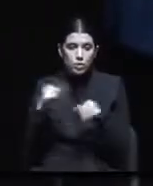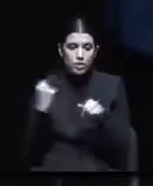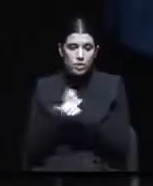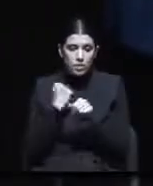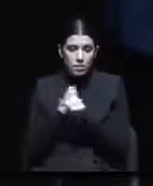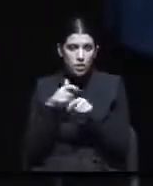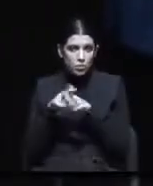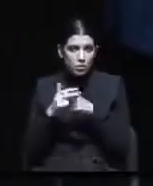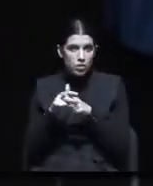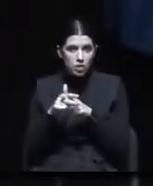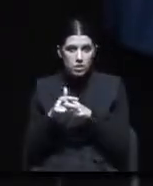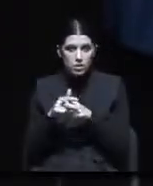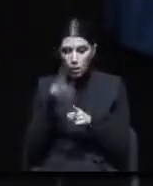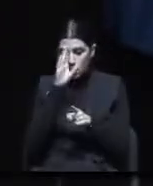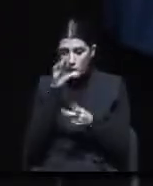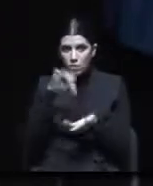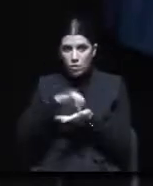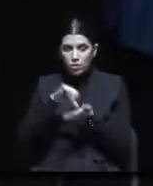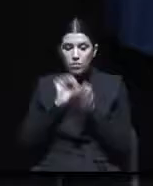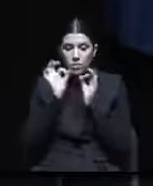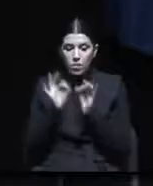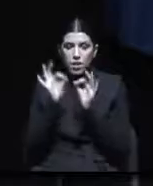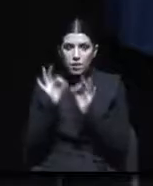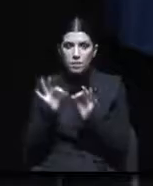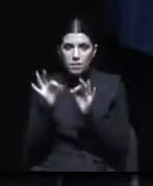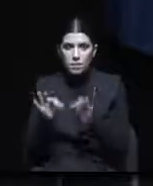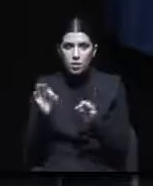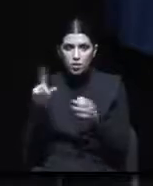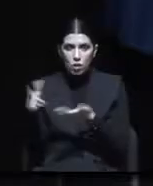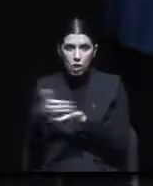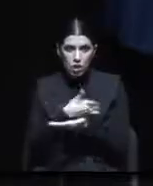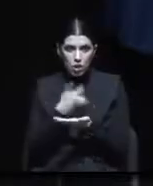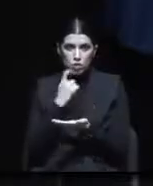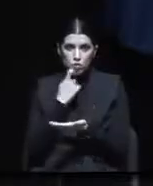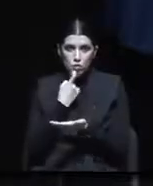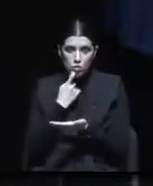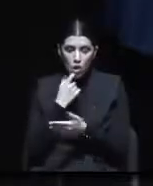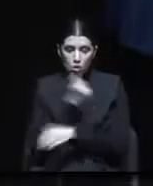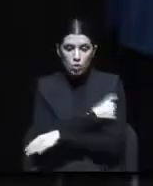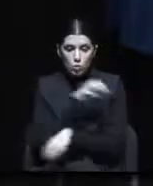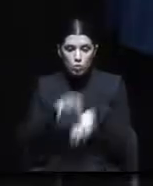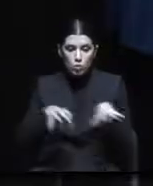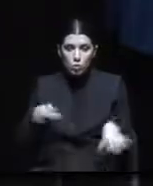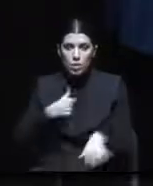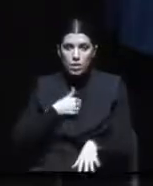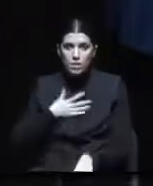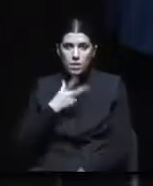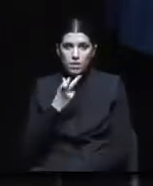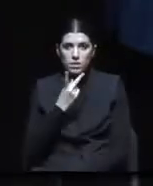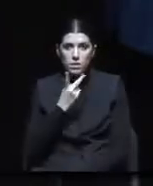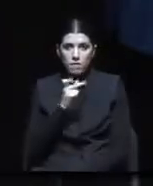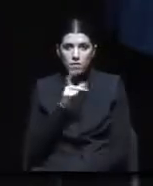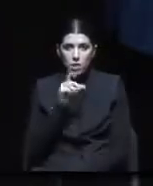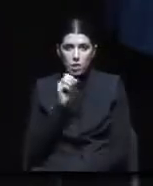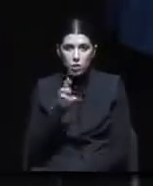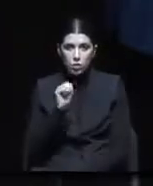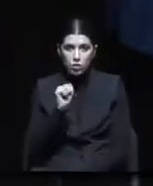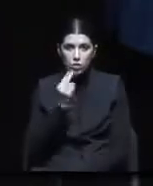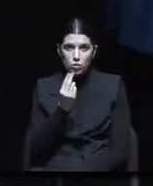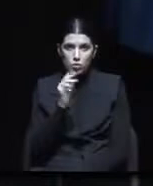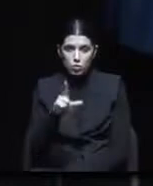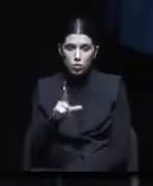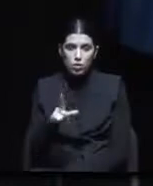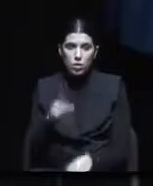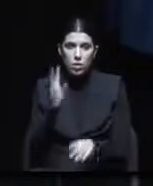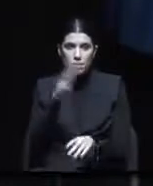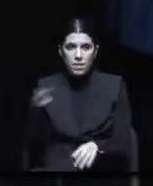de manutenção programados pela Central de Tratamento de Resíduos Sólidos Urbanos da Valor Sul, a deposição de milhares de toneladas